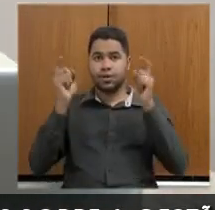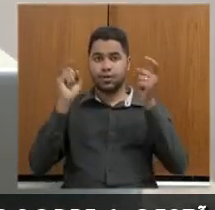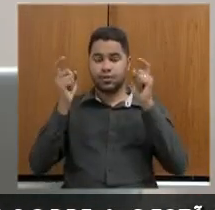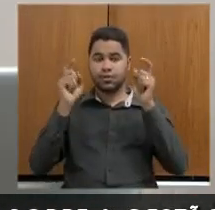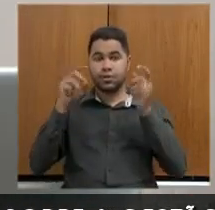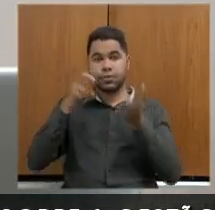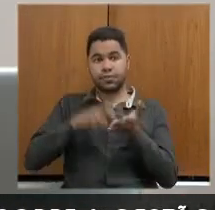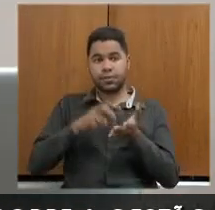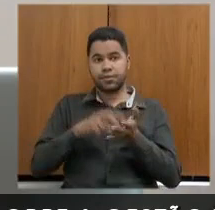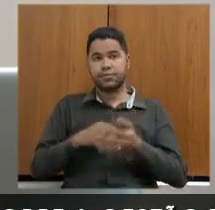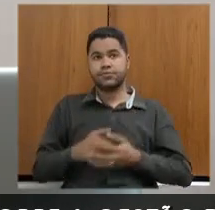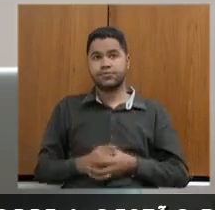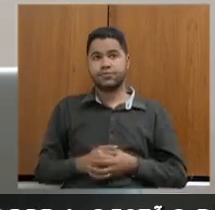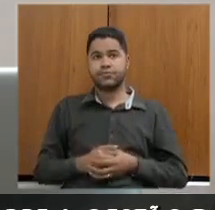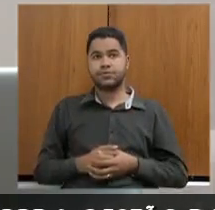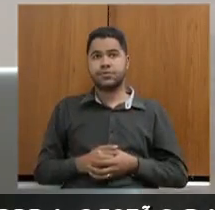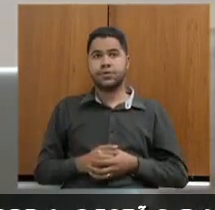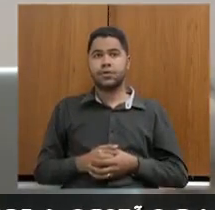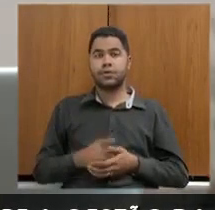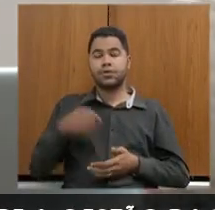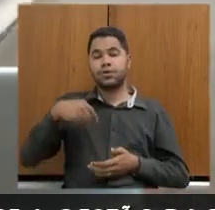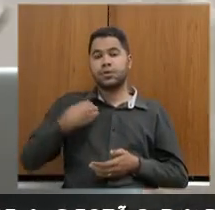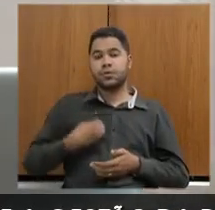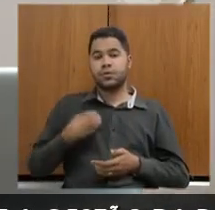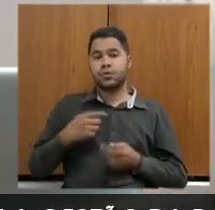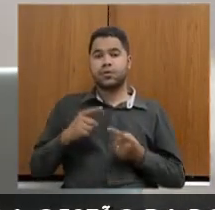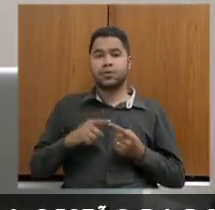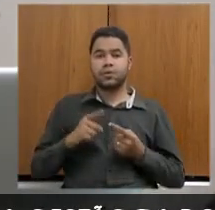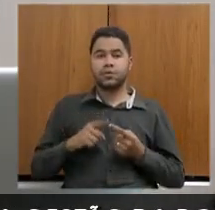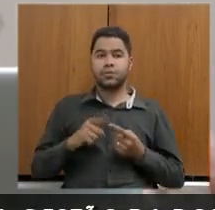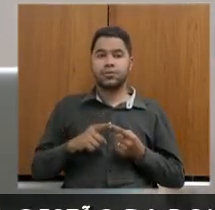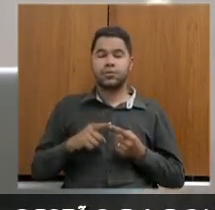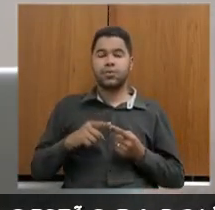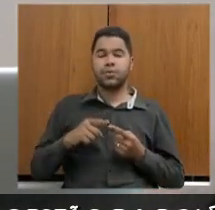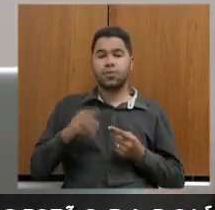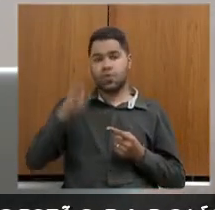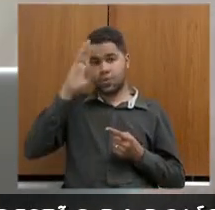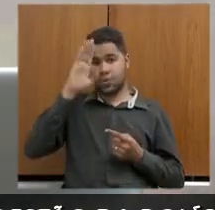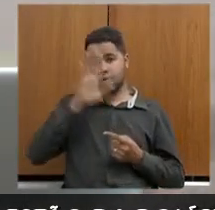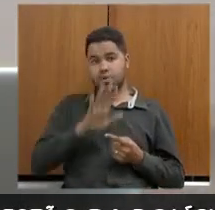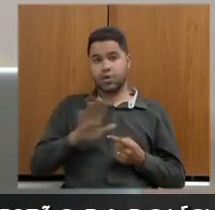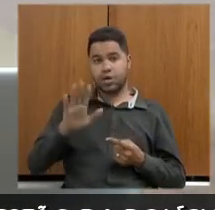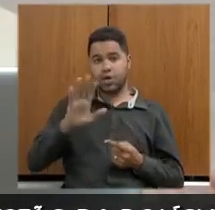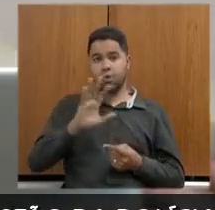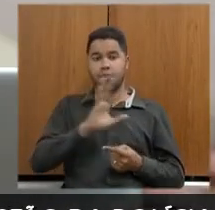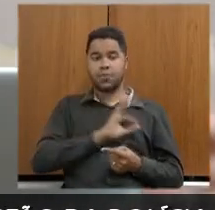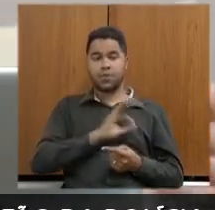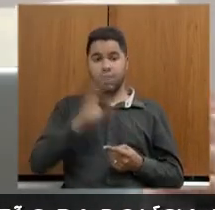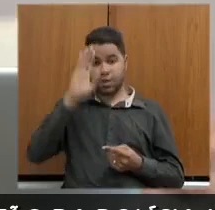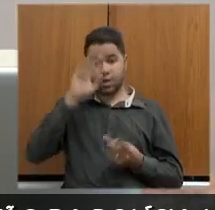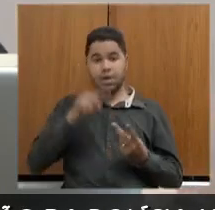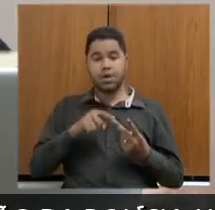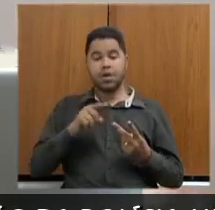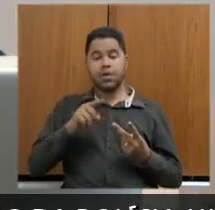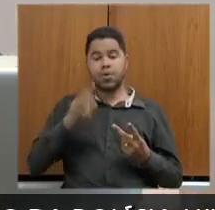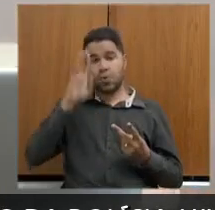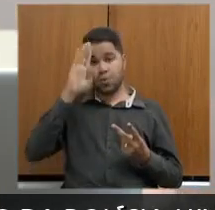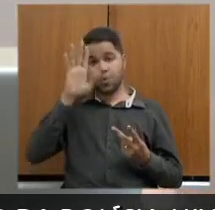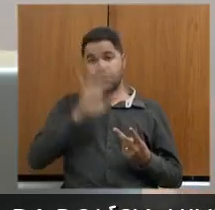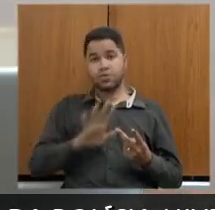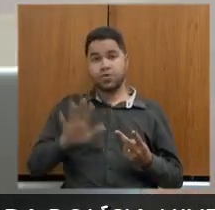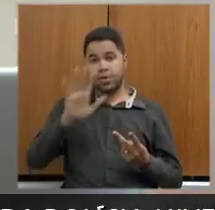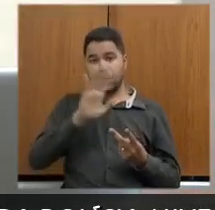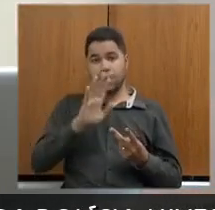para amanhã onde estiveram aqui presente o comandante-geral da polícia militar e ainda presente o comandante ela do Corpo Bombeiro é